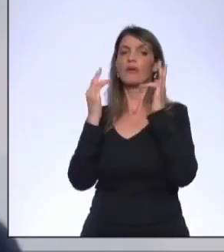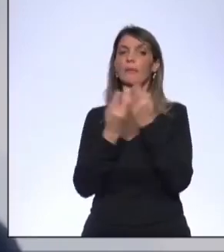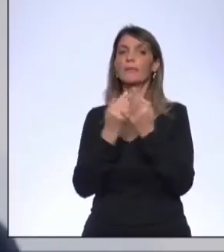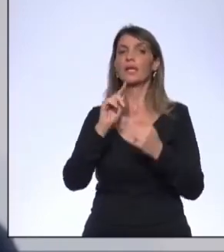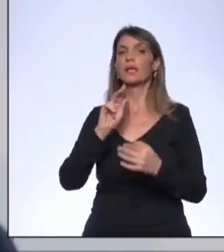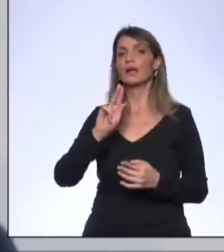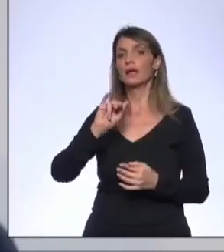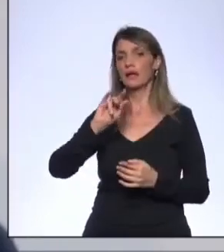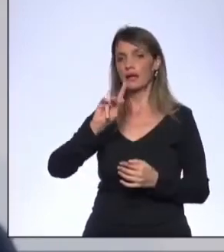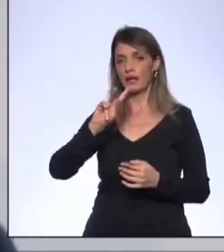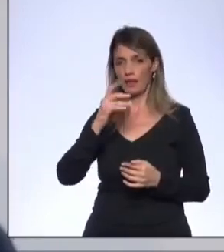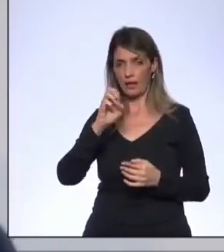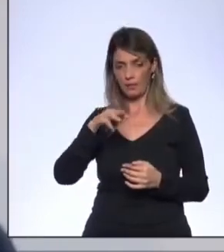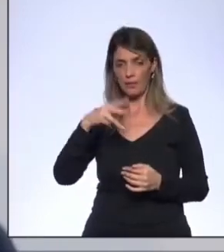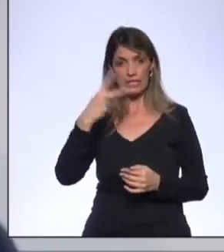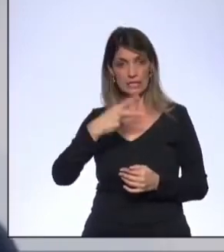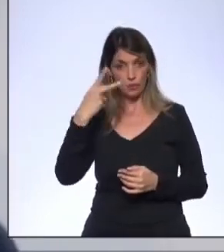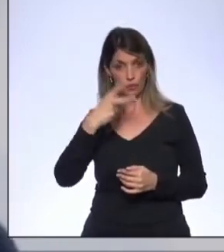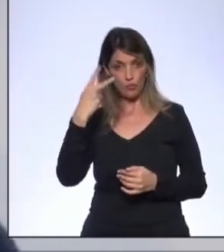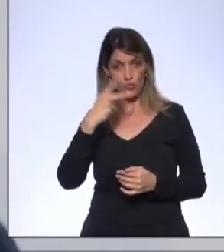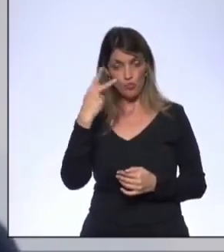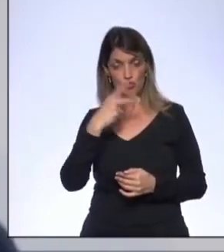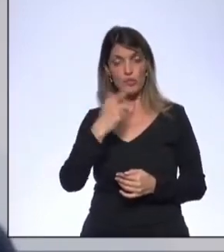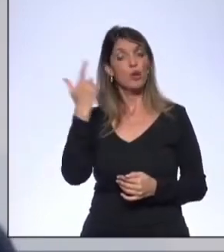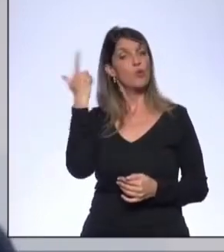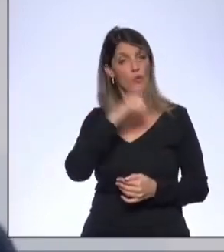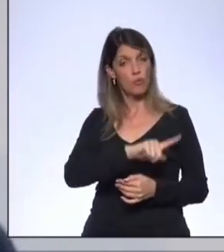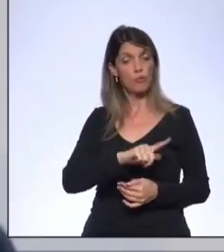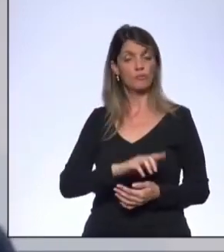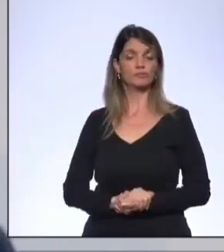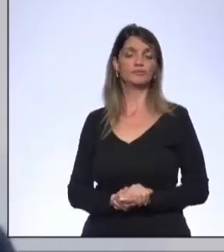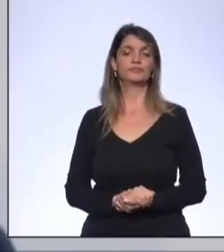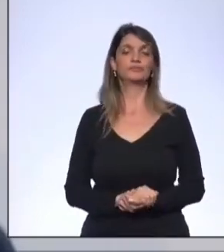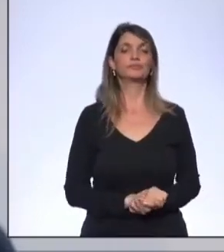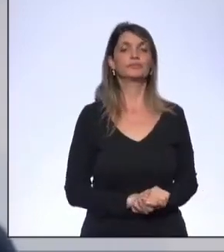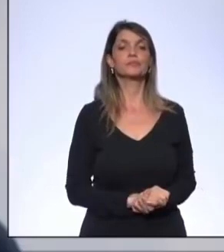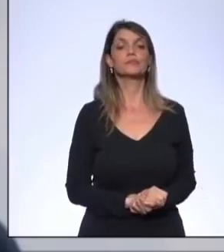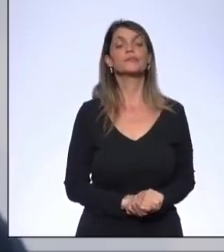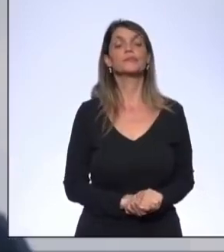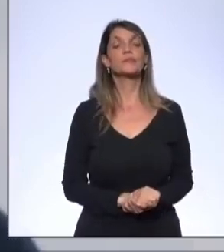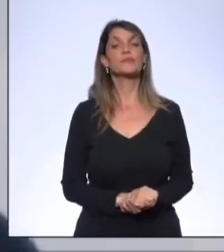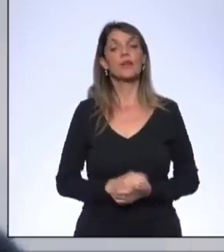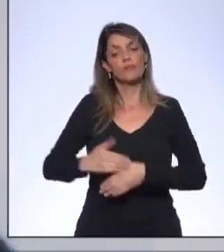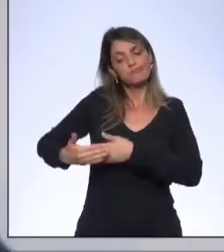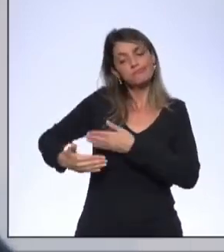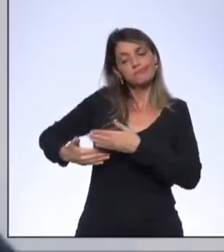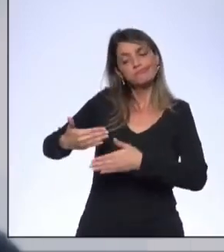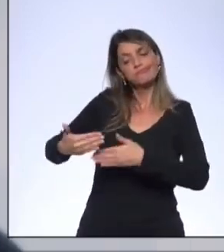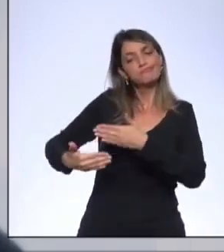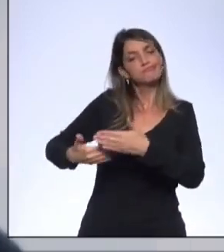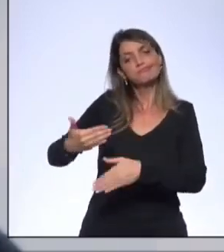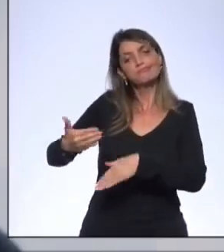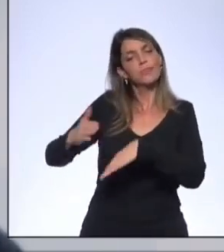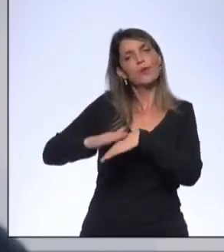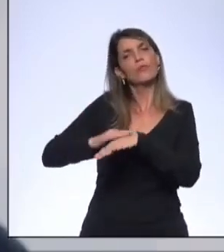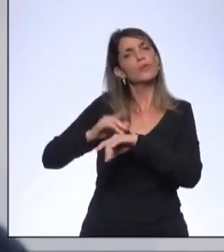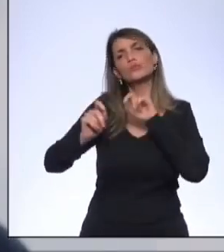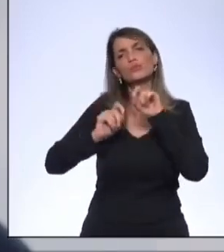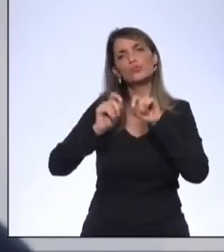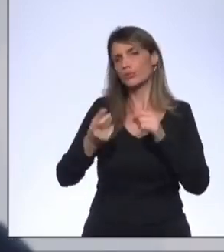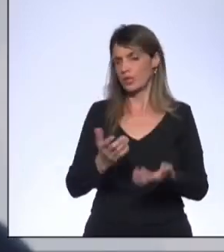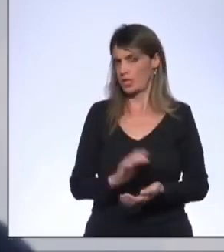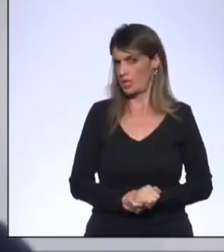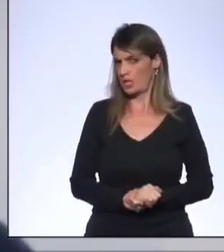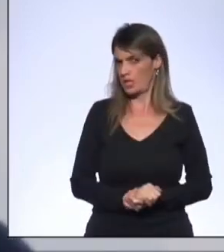Guilherme II, né? Guilherme o Conquistador. E esse processo acabou fazendo com que